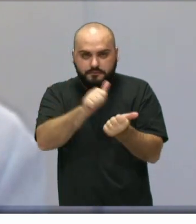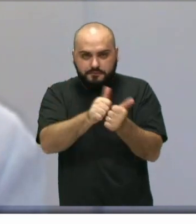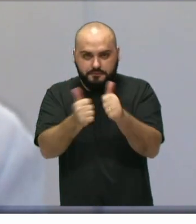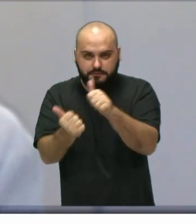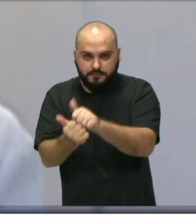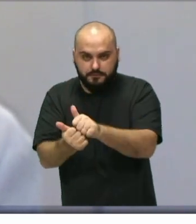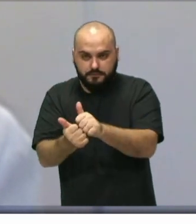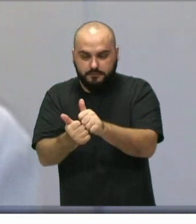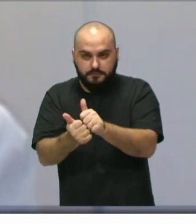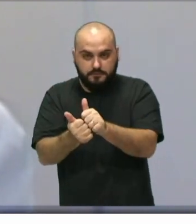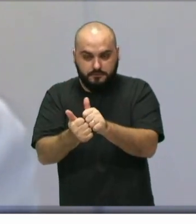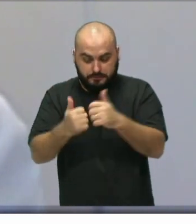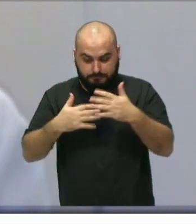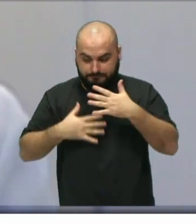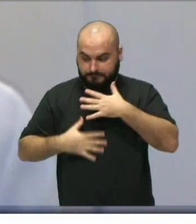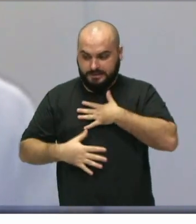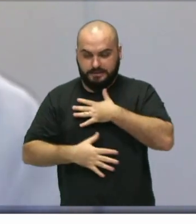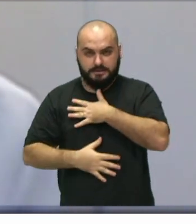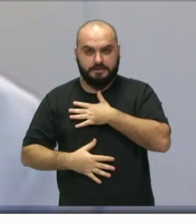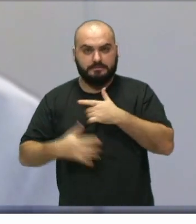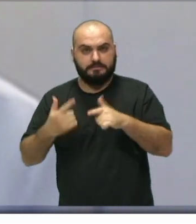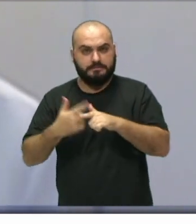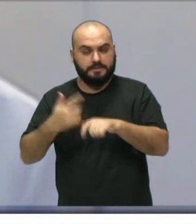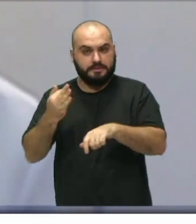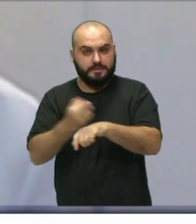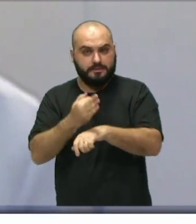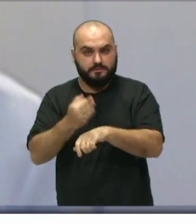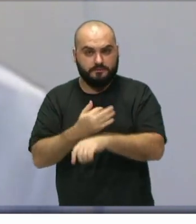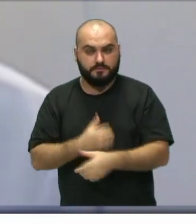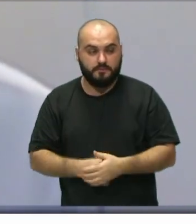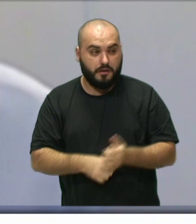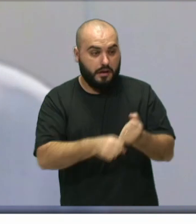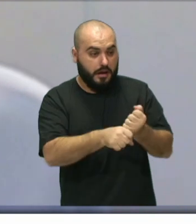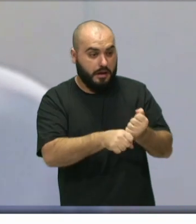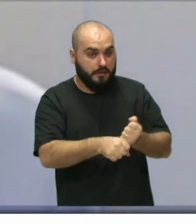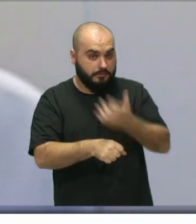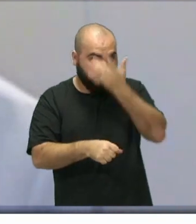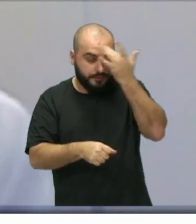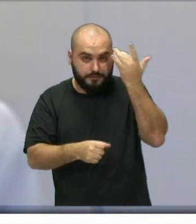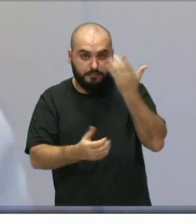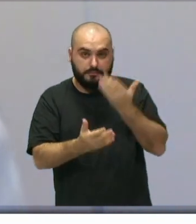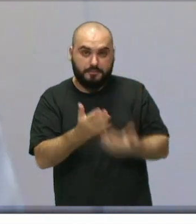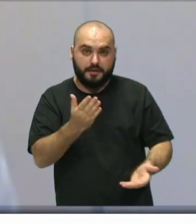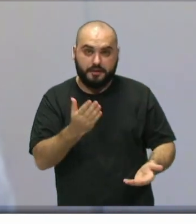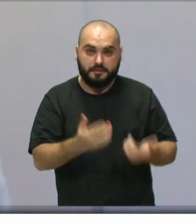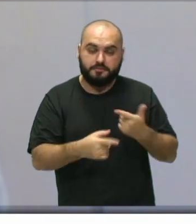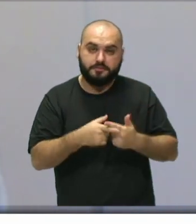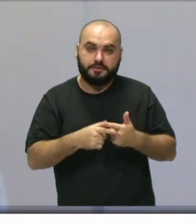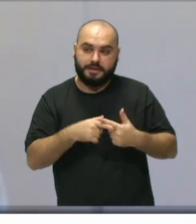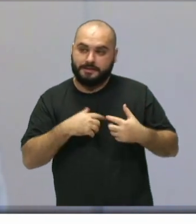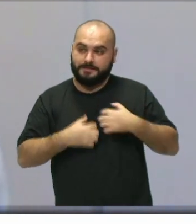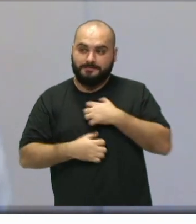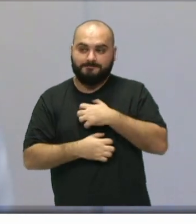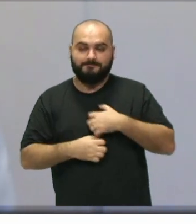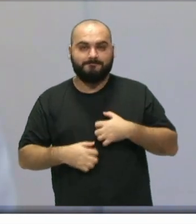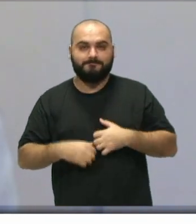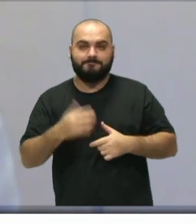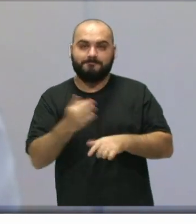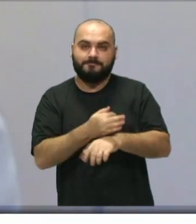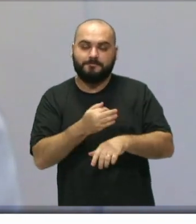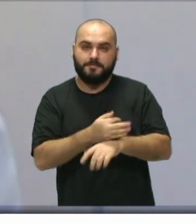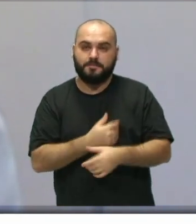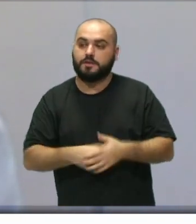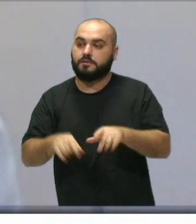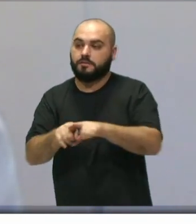de uma dor musculoesquelética, os anos que as pessoas perdem por causa de uma dor musculoesquelética, ou ainda